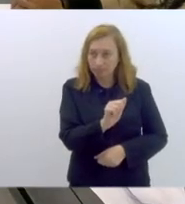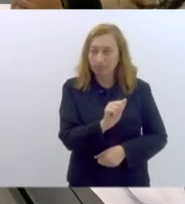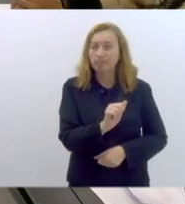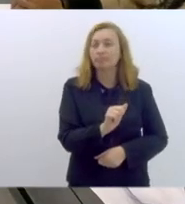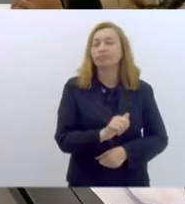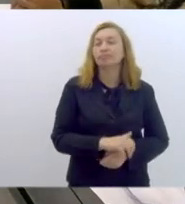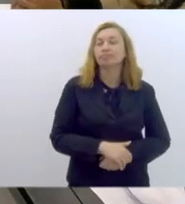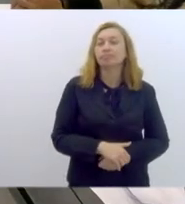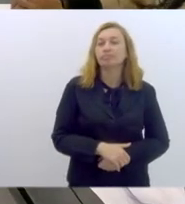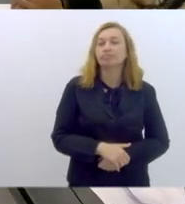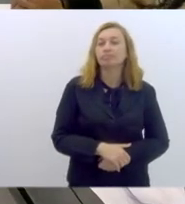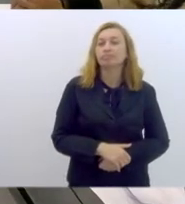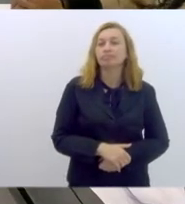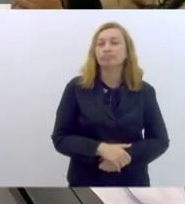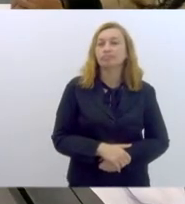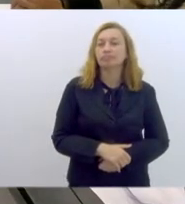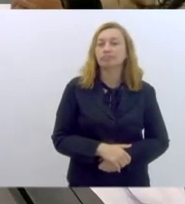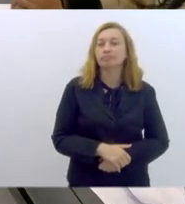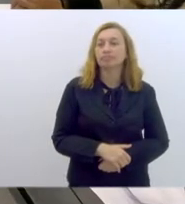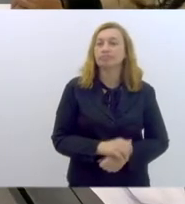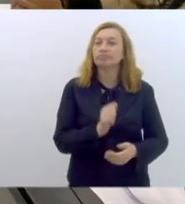159,